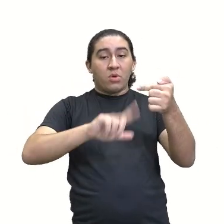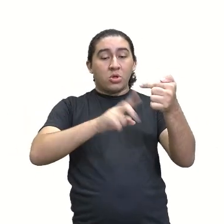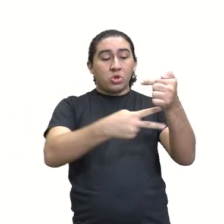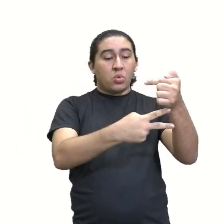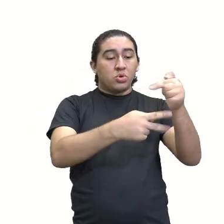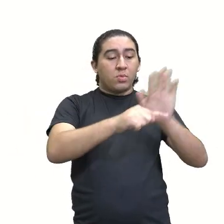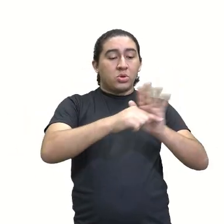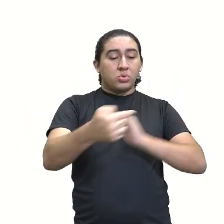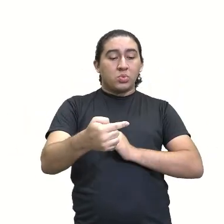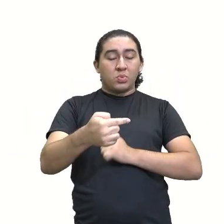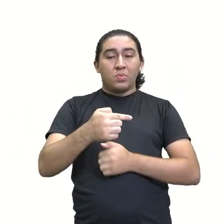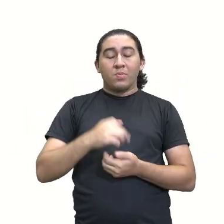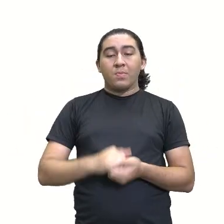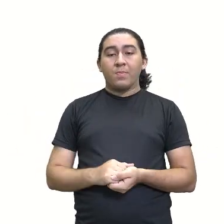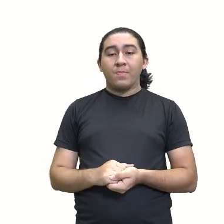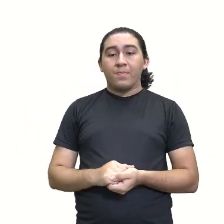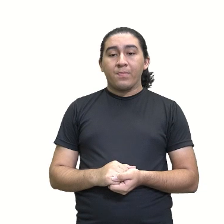menos 1.